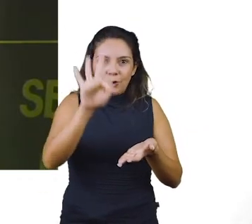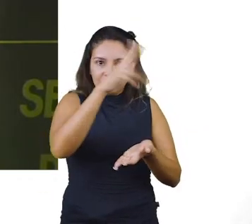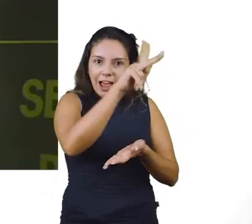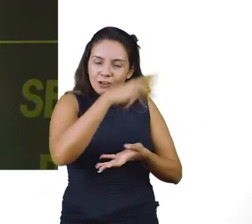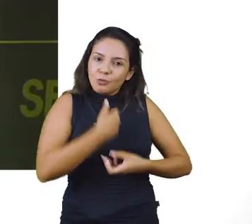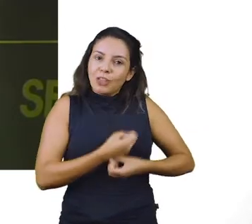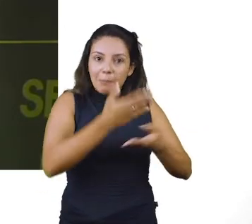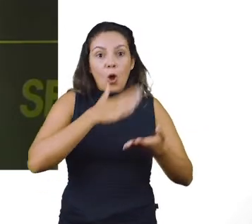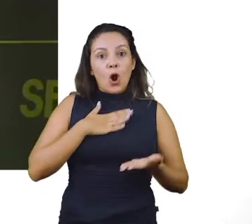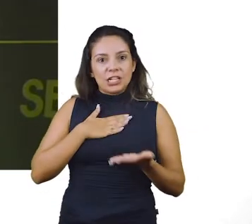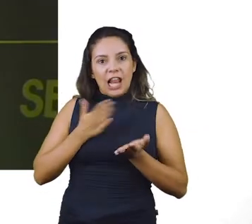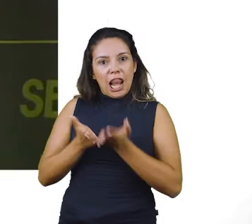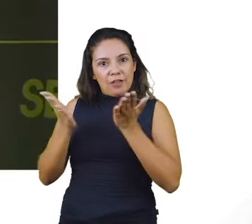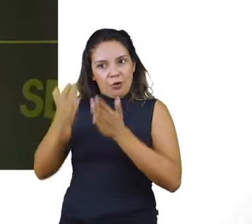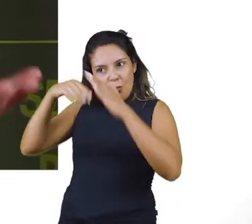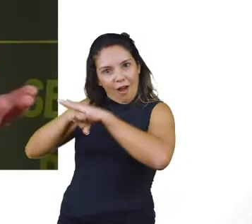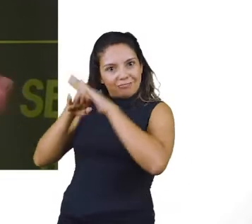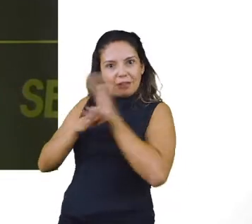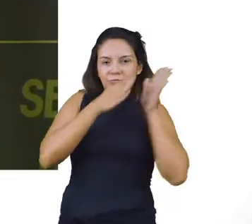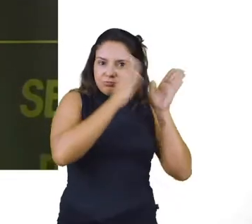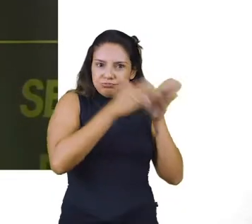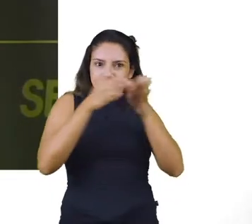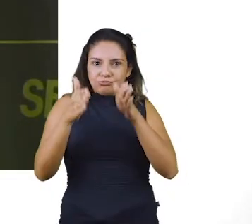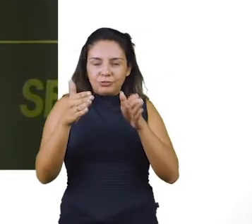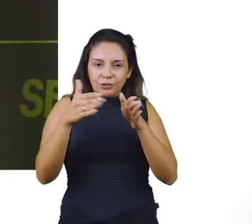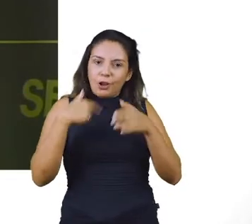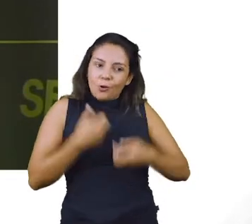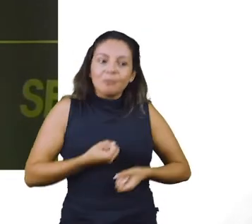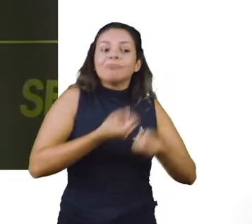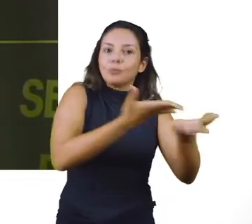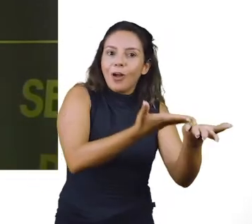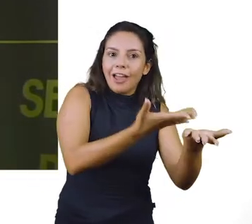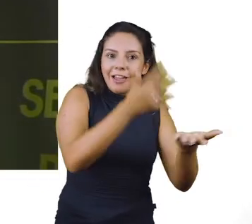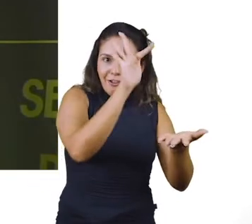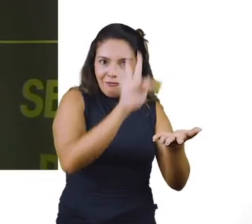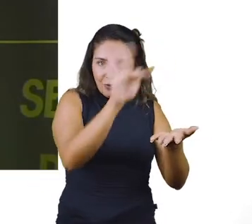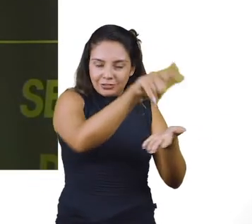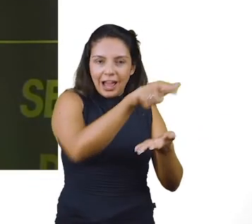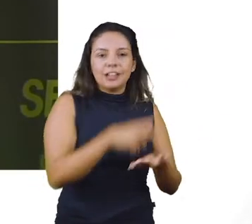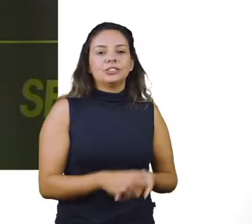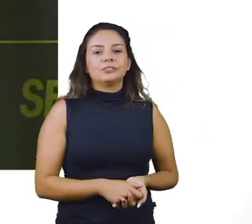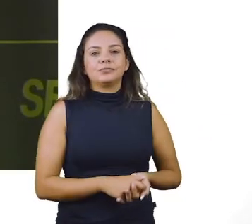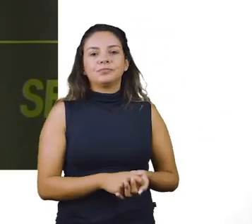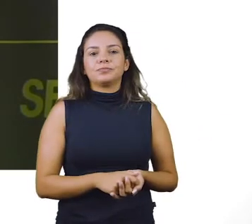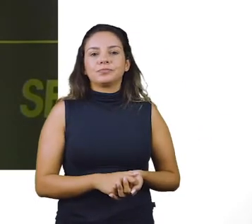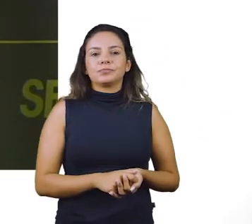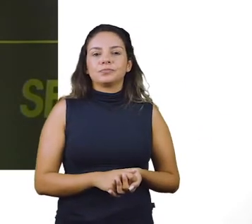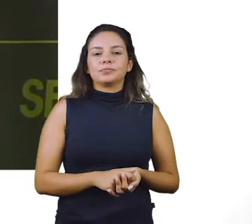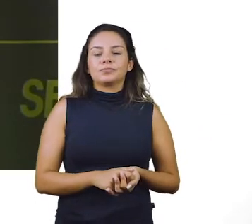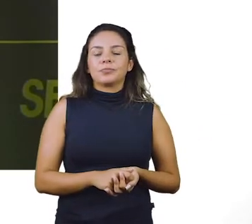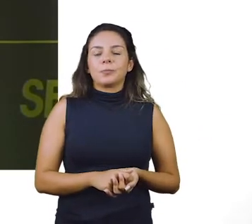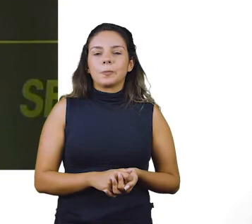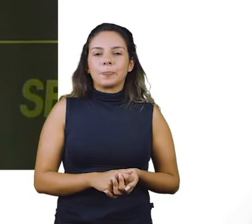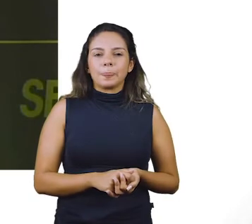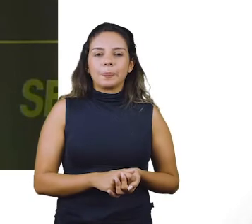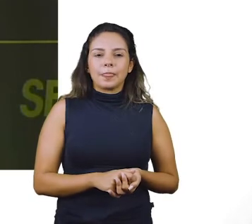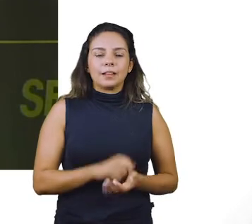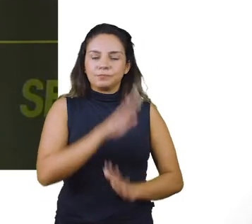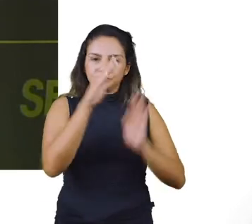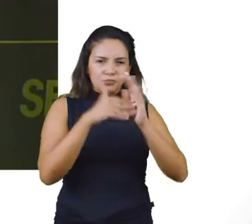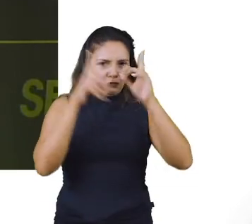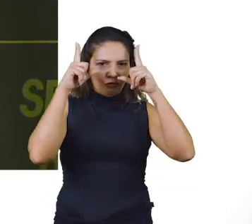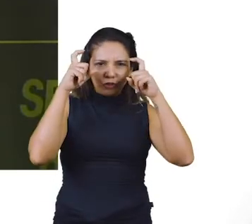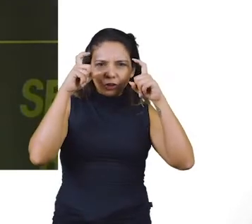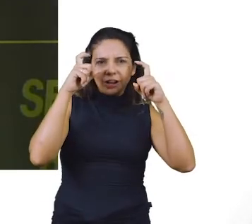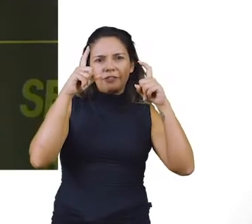minhas coisas, não é, documentos que eu pudesse doar, cartas trocadas com escritores, fotografias, enfim, além dos